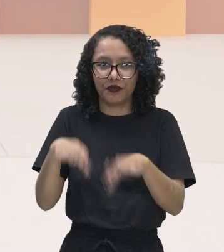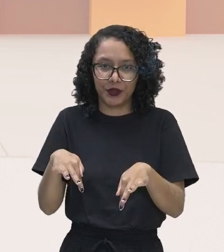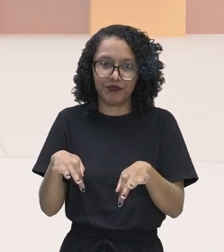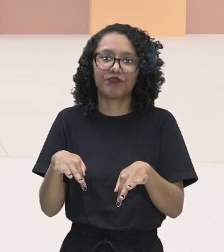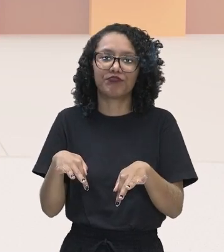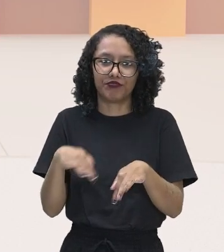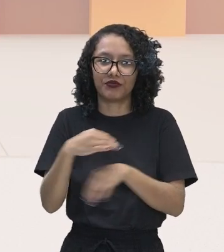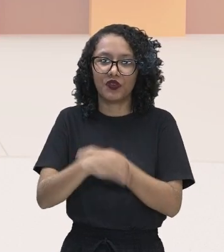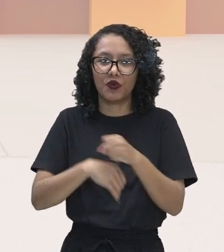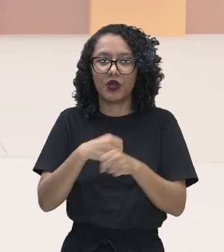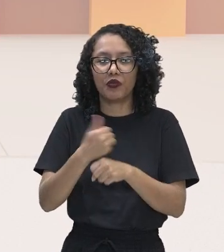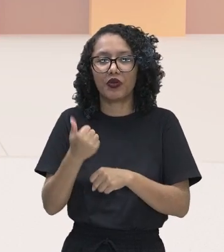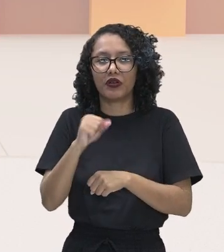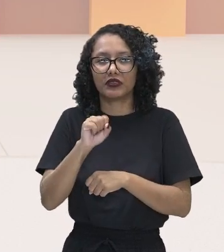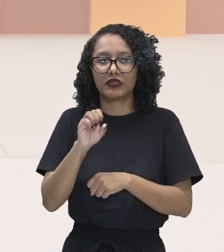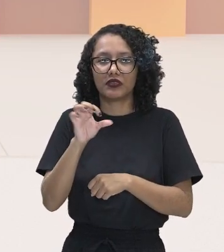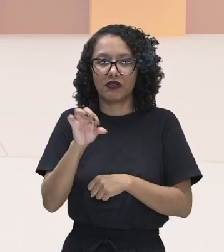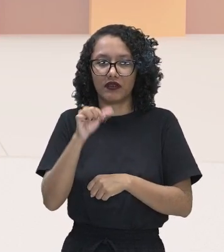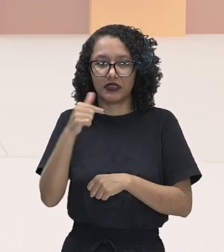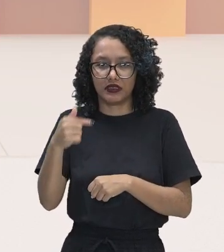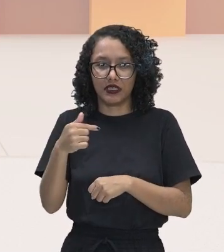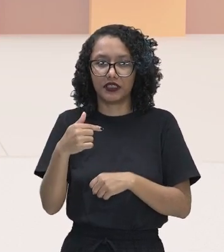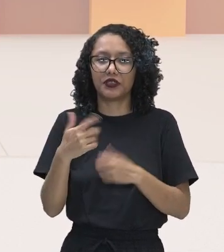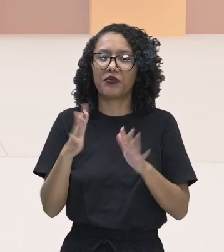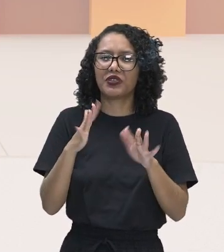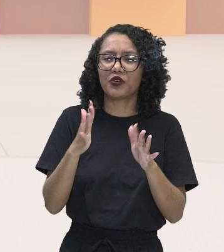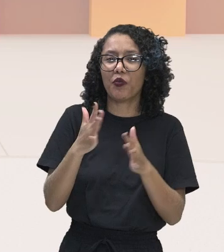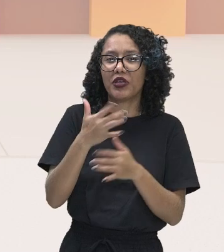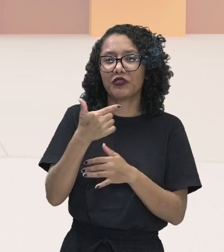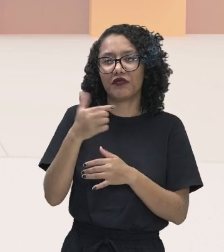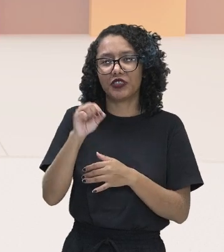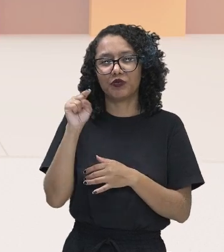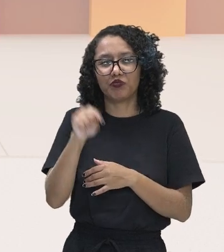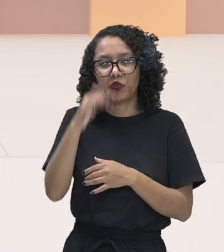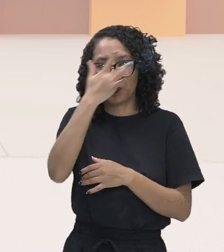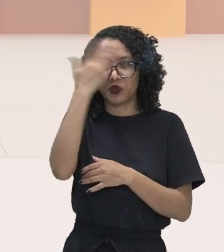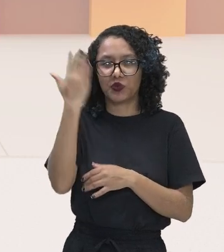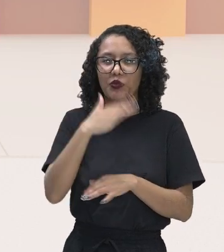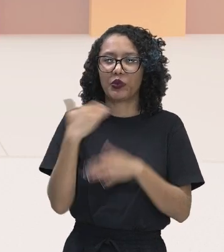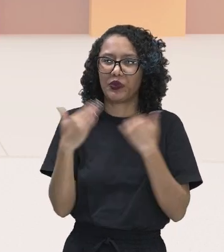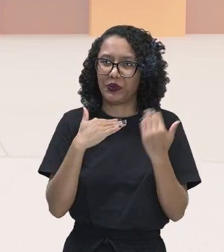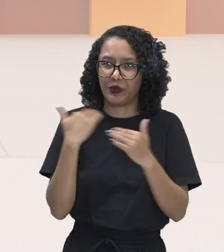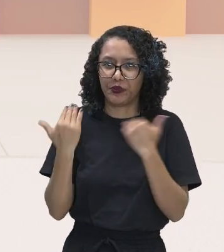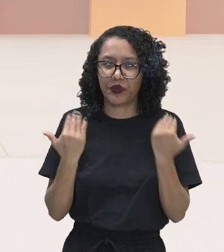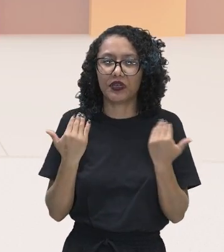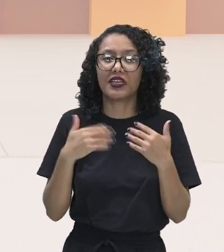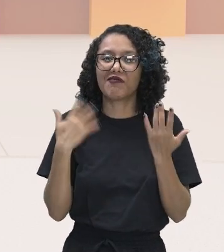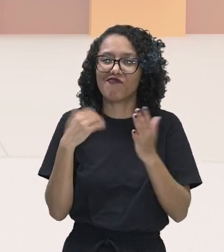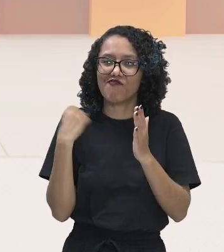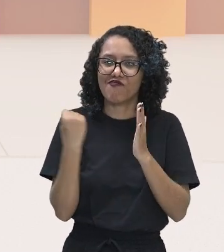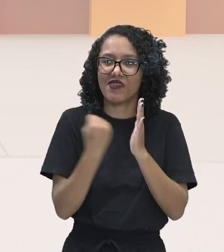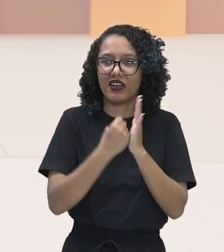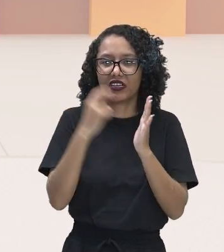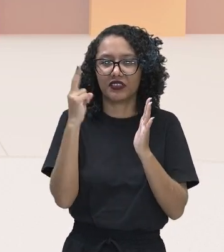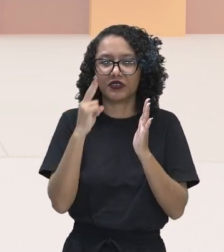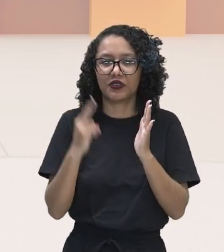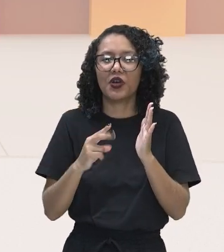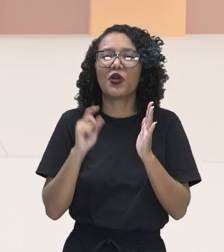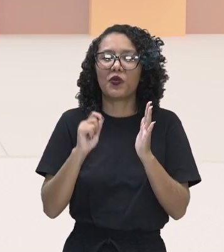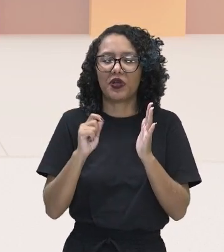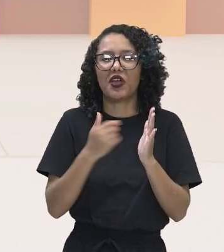1897, resultando na morte de mais de 20.000 pessoas e marcando a história pela brutal